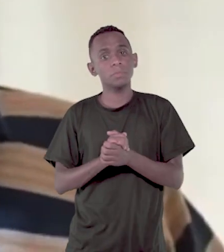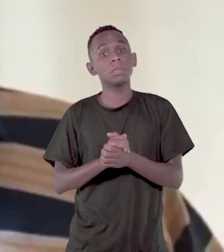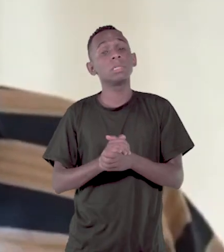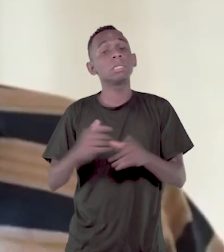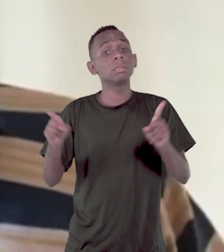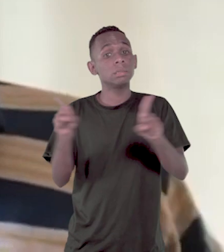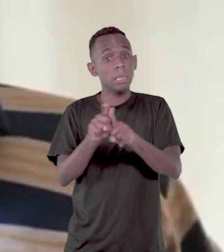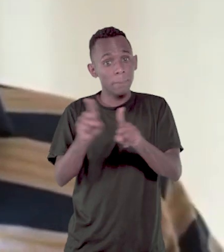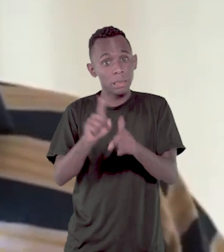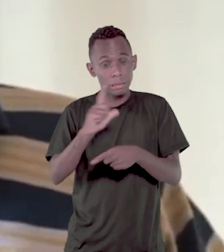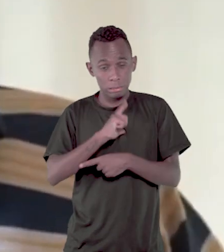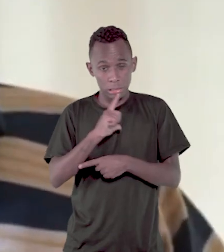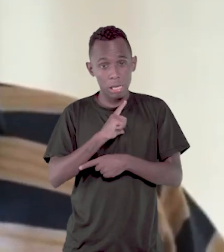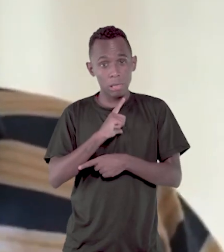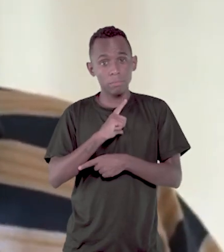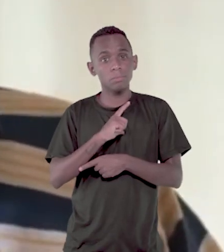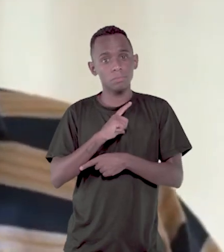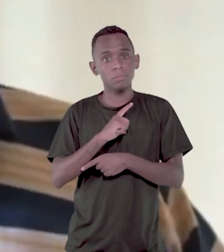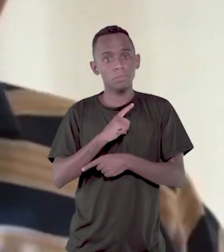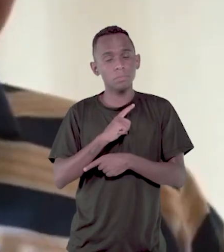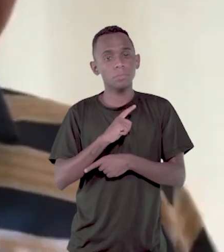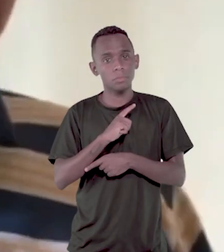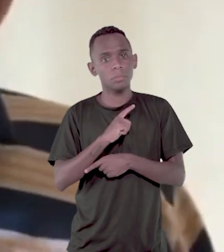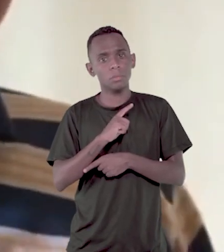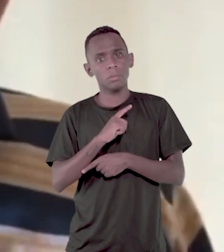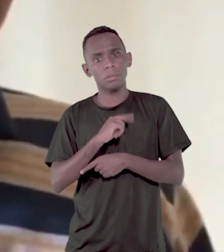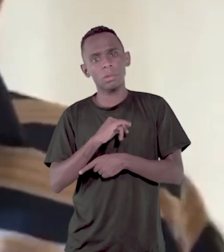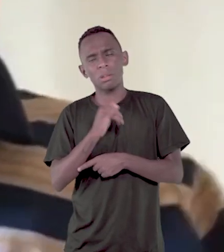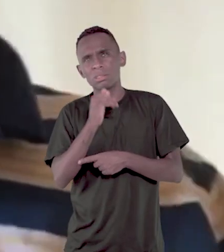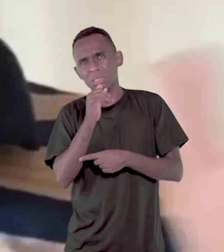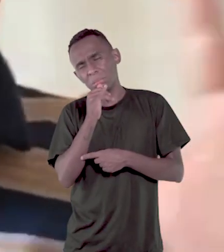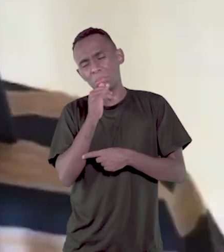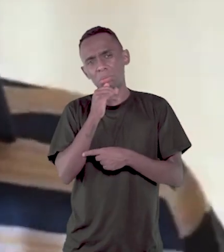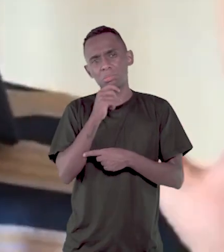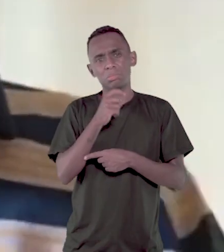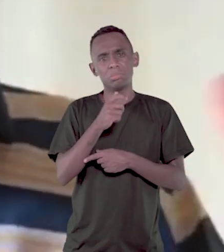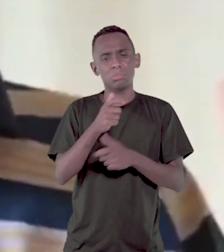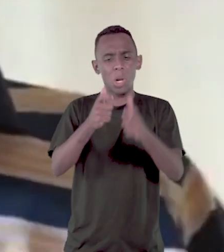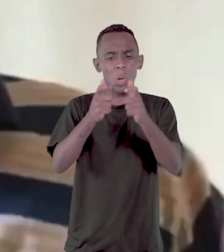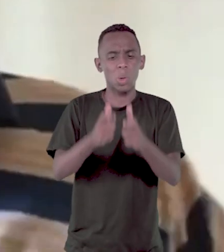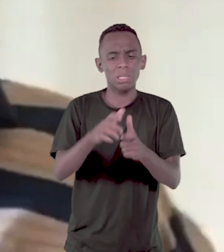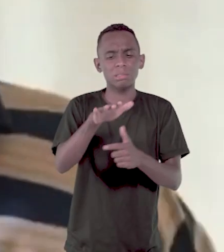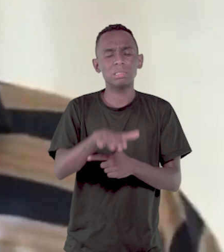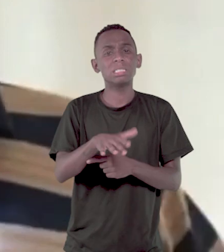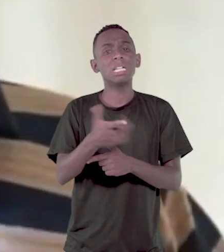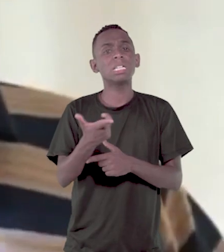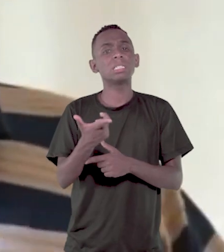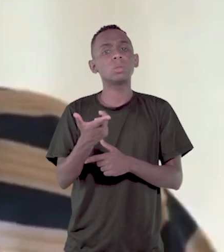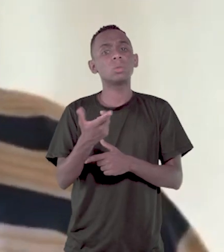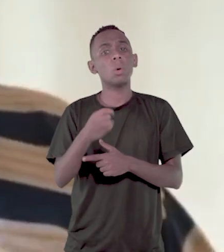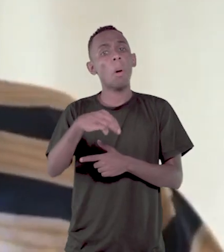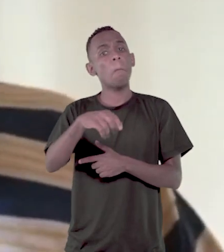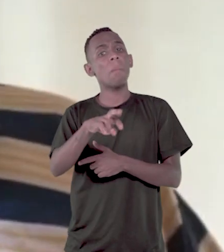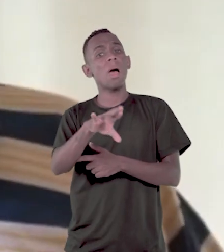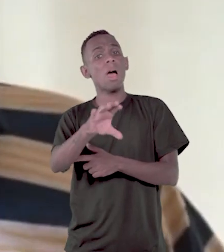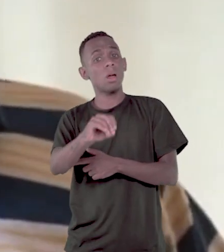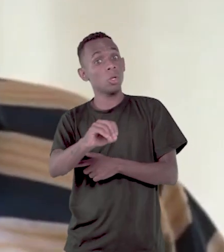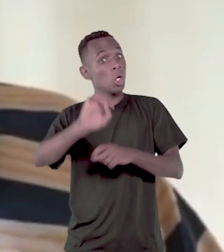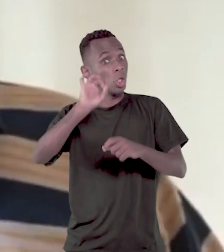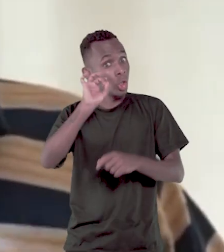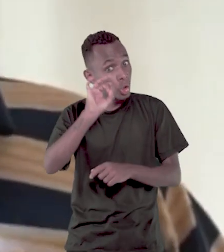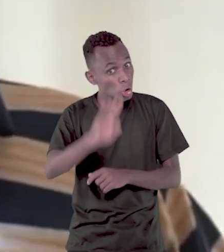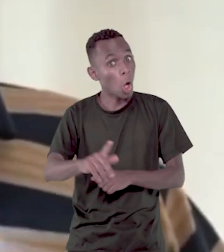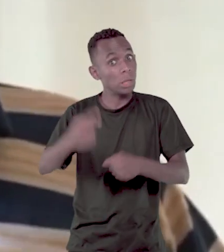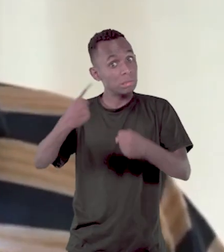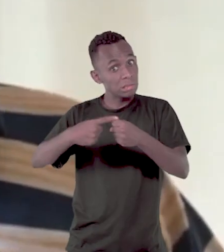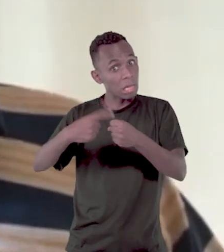dois ou três, e você ainda tem a corrente, digamos assim, meio centro, que é a corrente do Mar de Andrade. Agora,